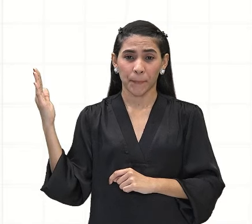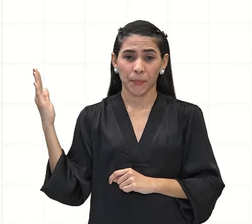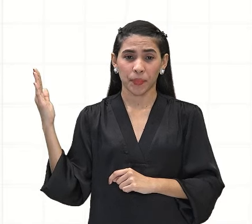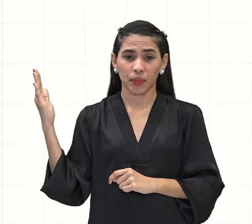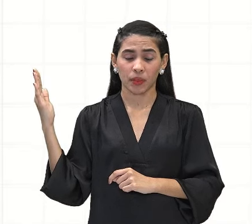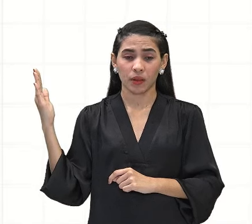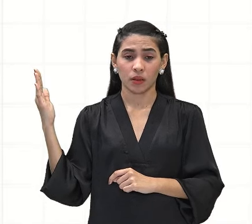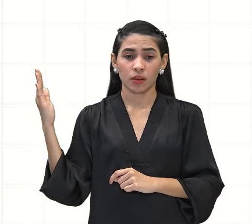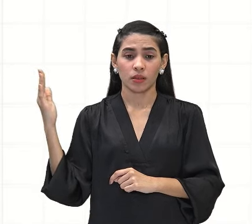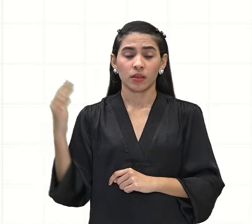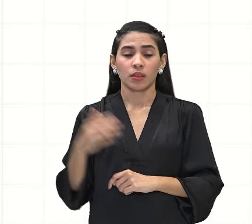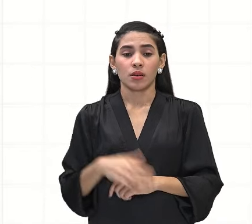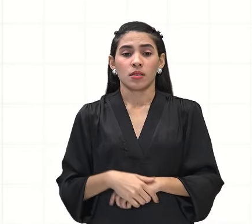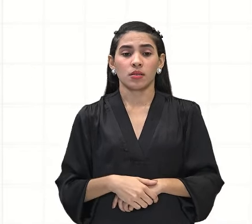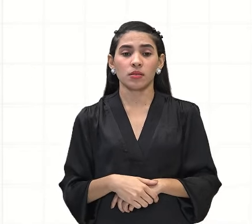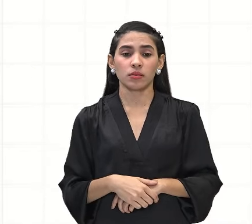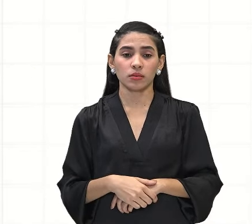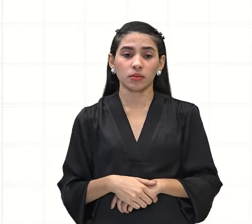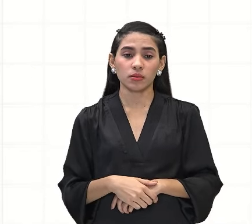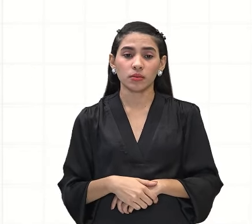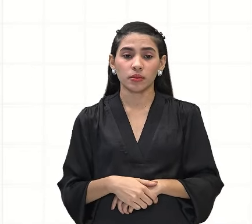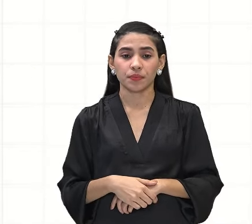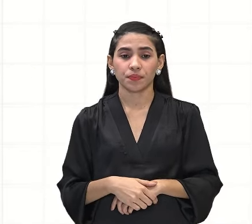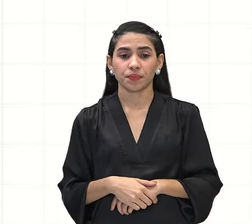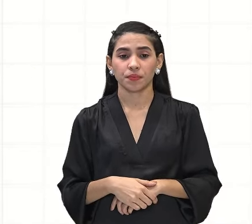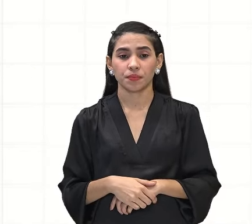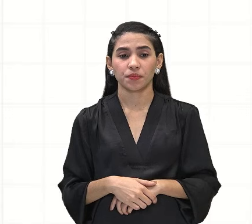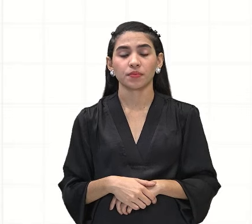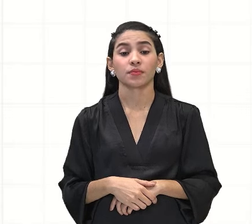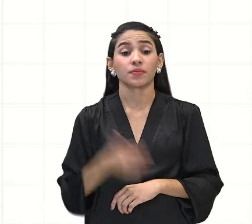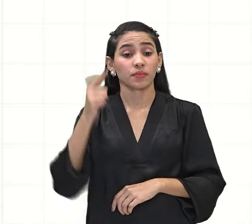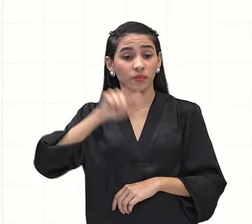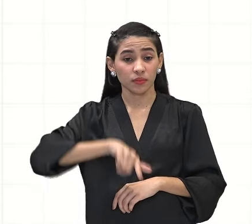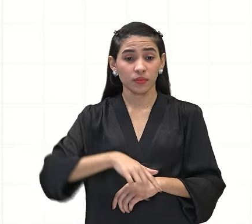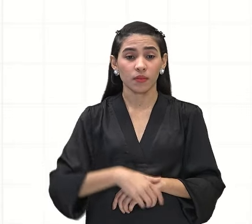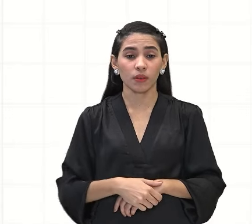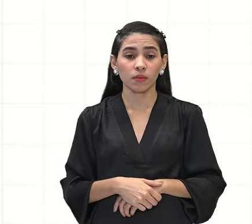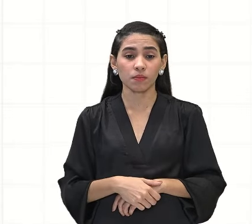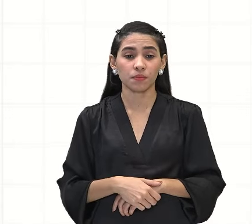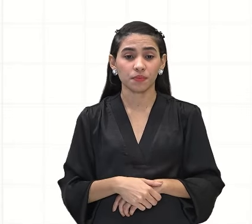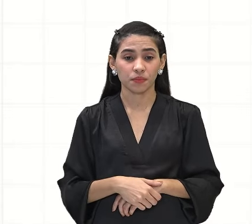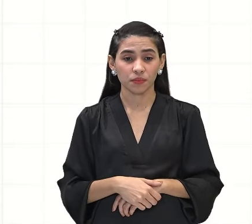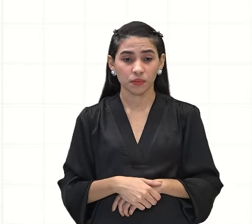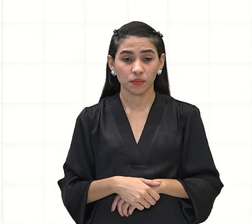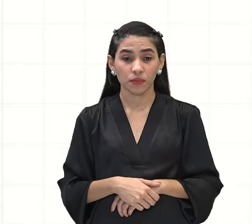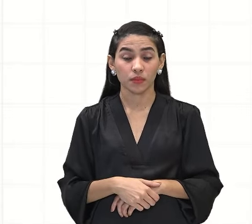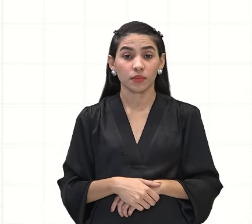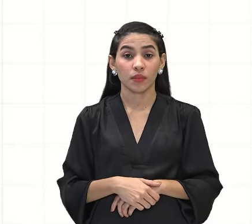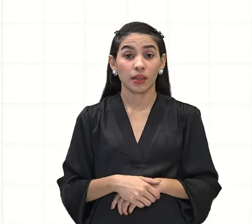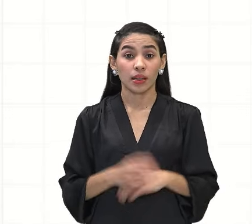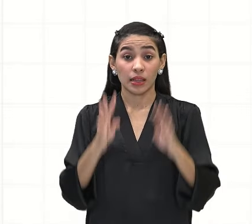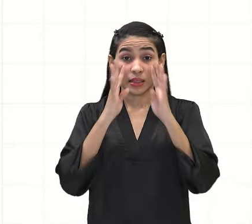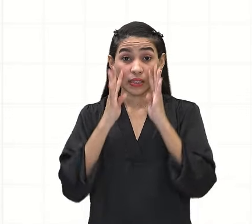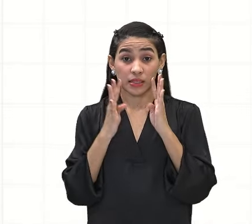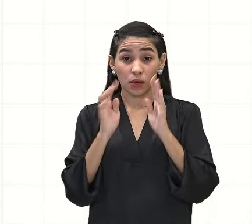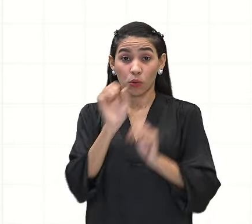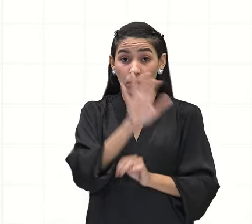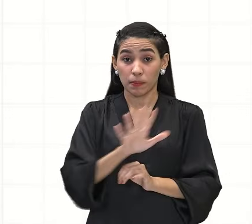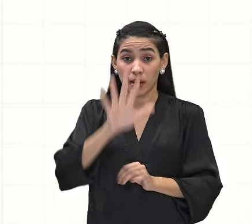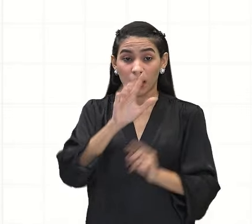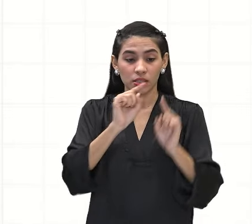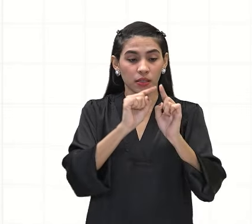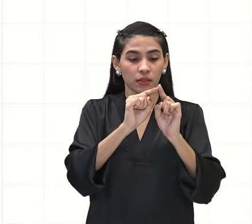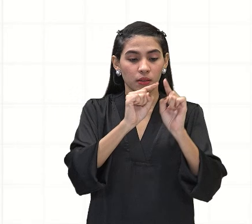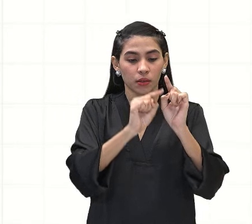sua área então vamos lá de novo meu povo ó eu vou ter que traçar a